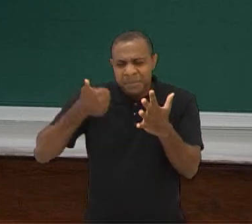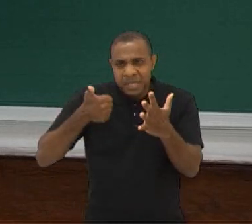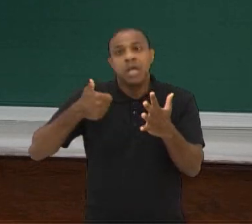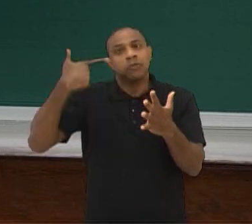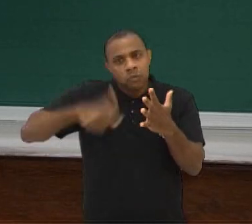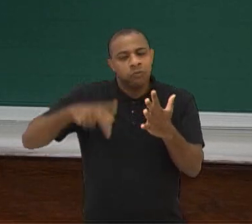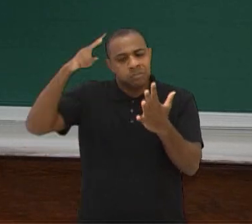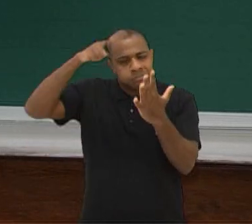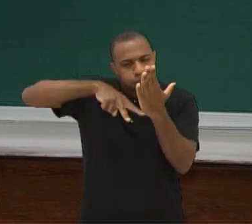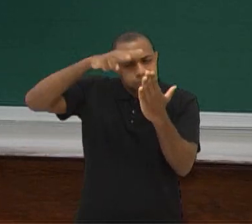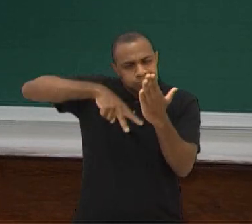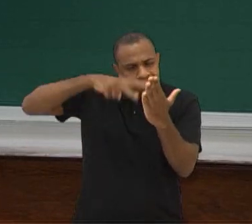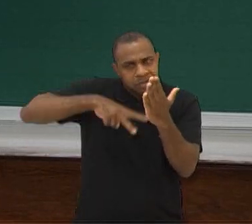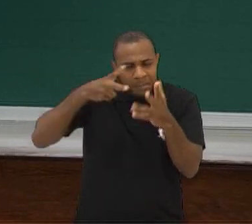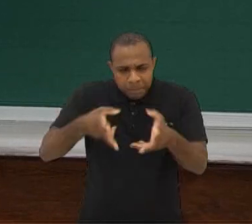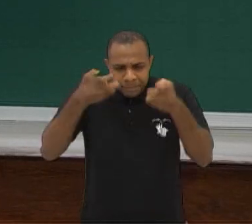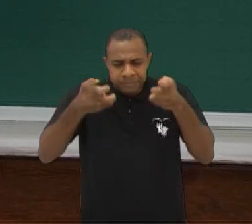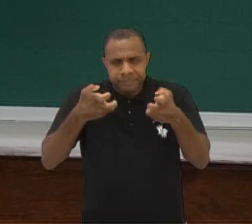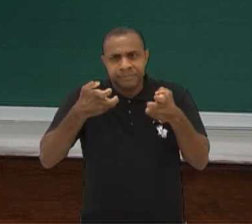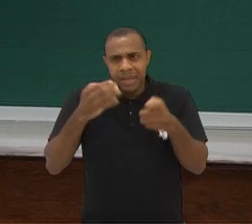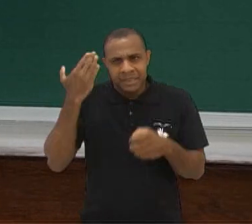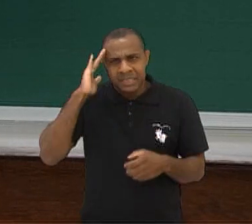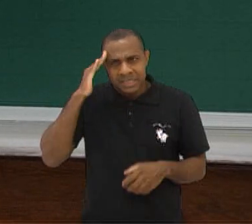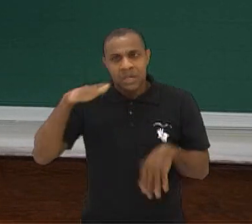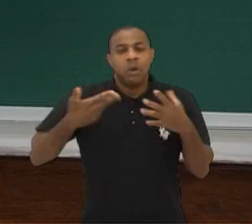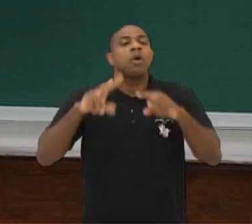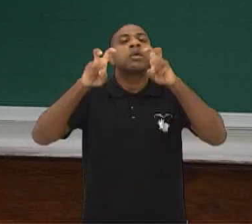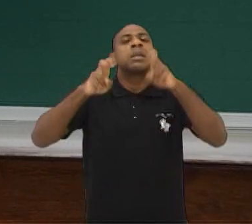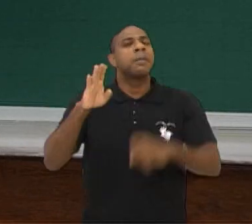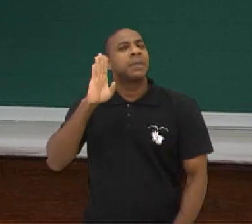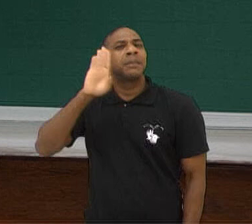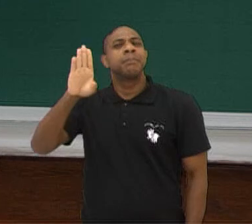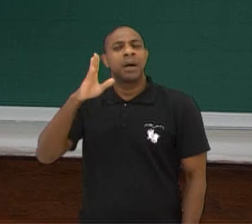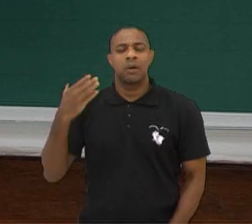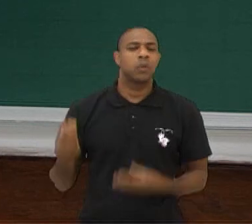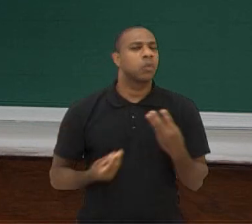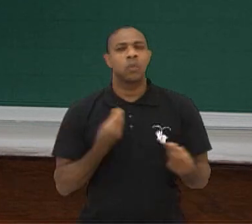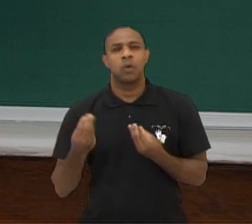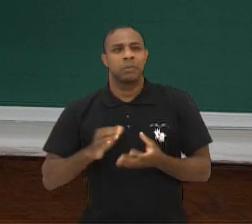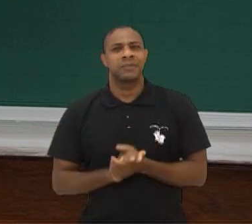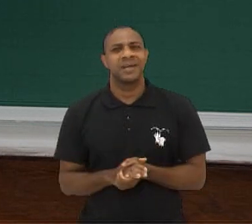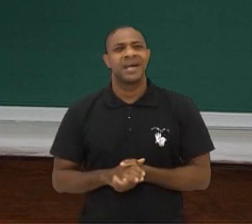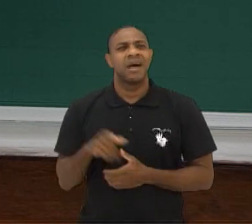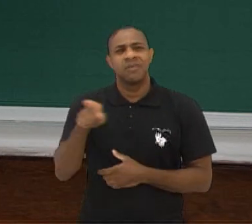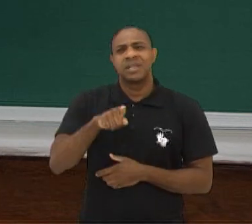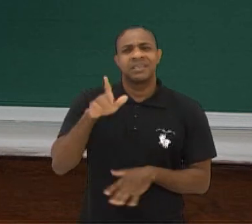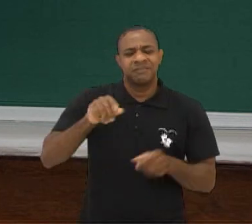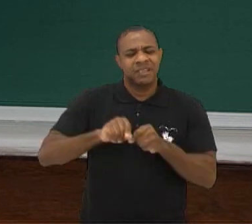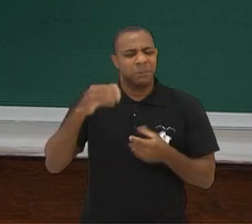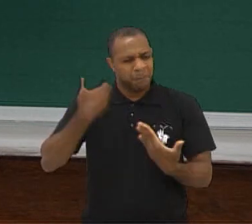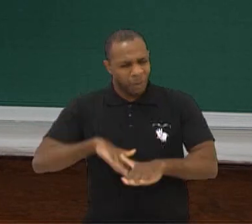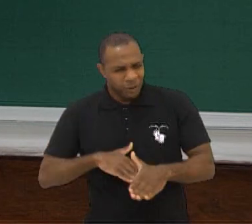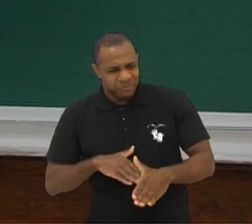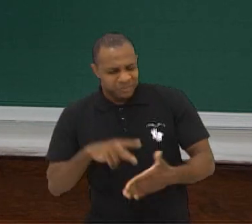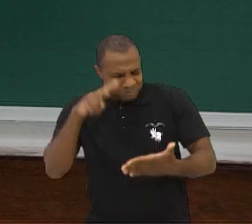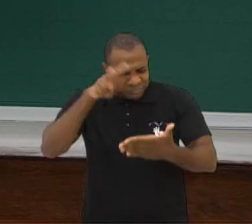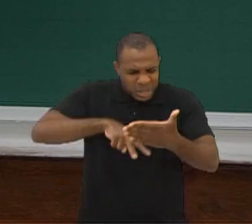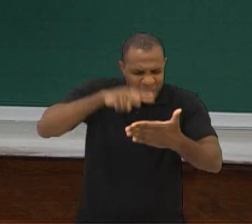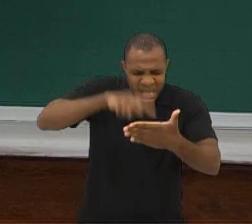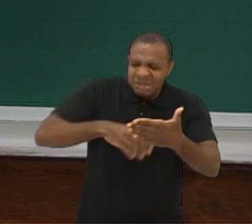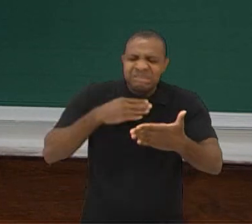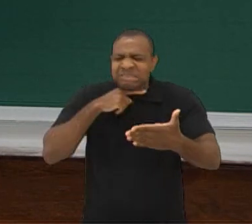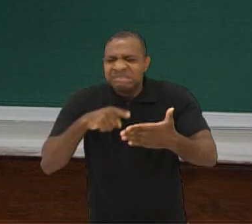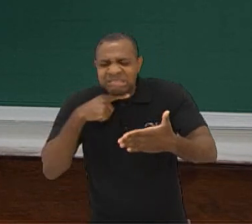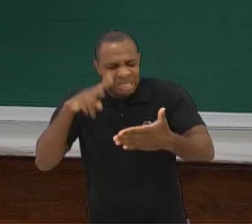para você tentar compreender qual que é o assunto do texto, principalmente quando você está aí fazendo uma prova, né? Quando você está